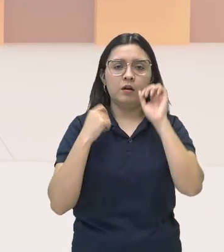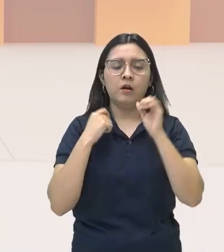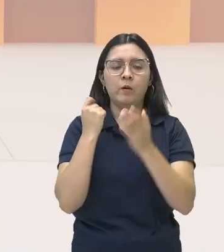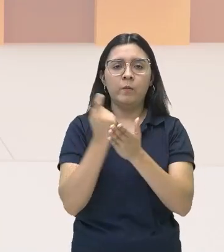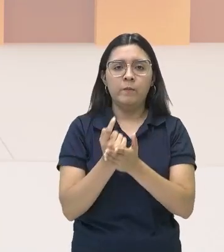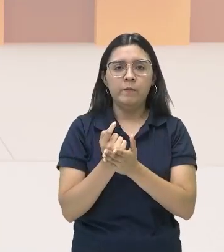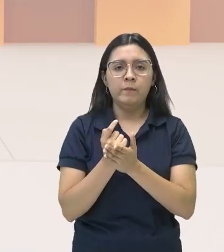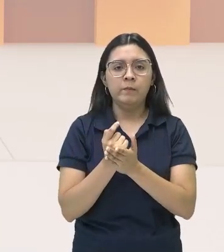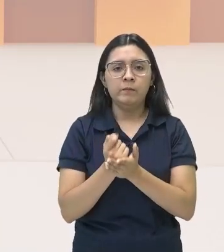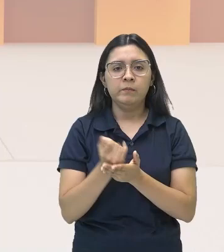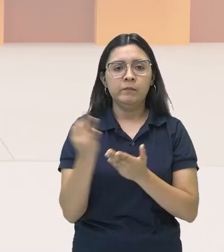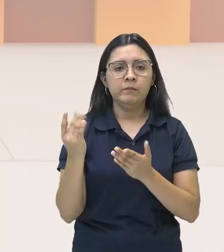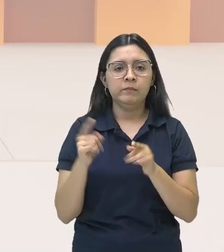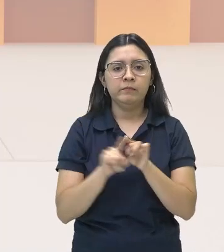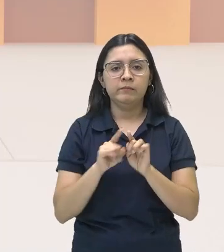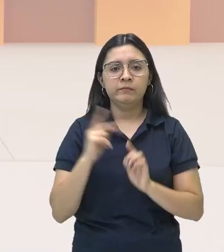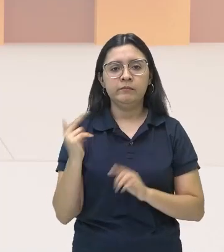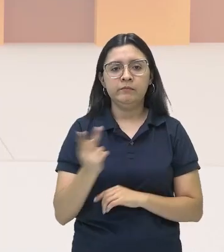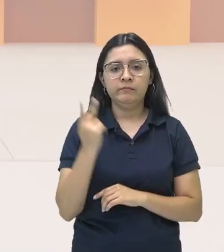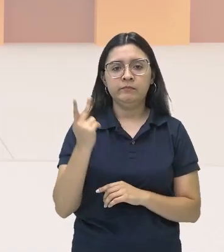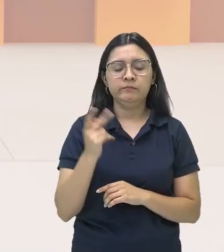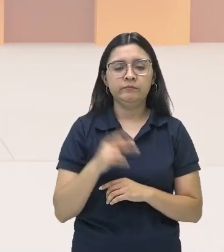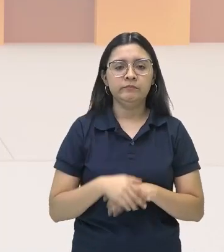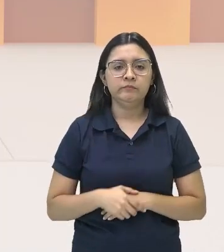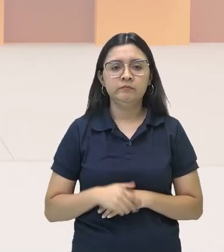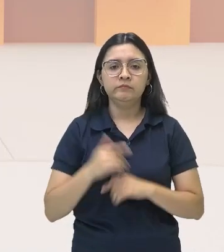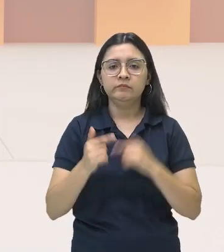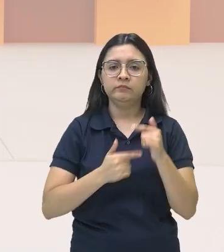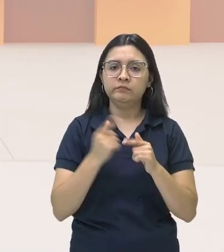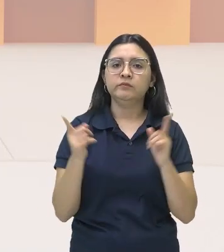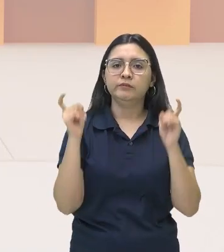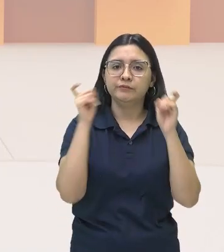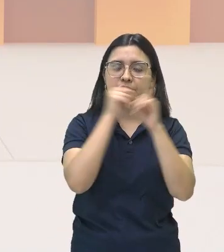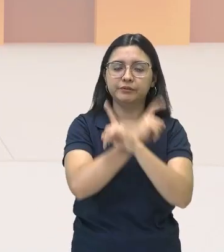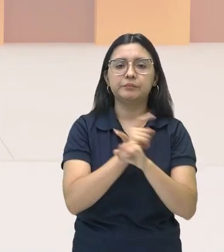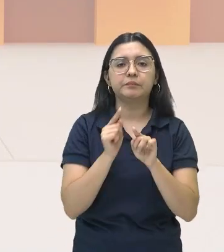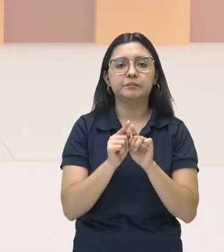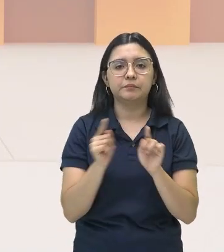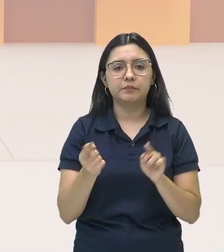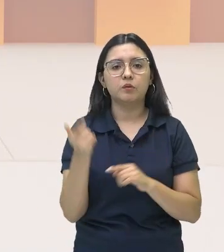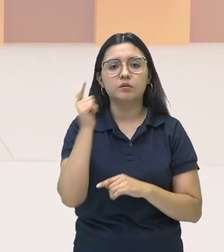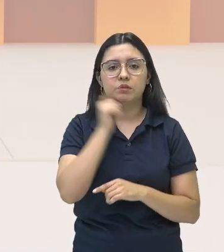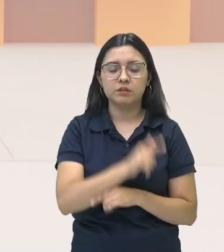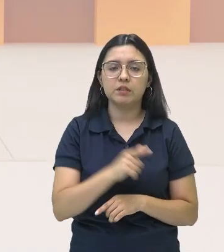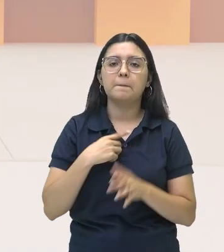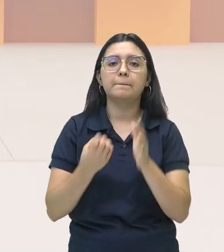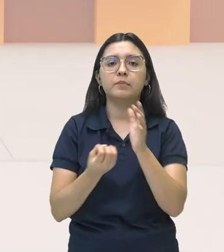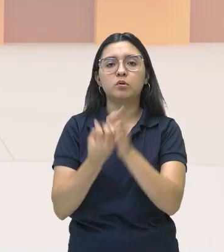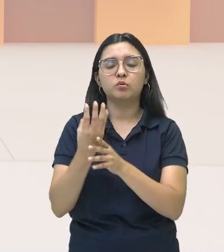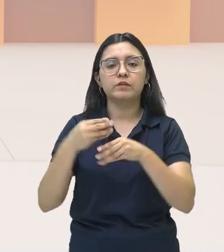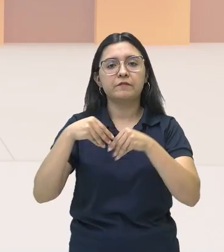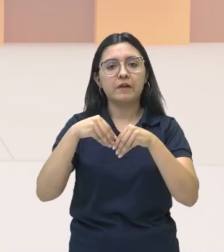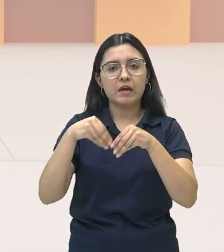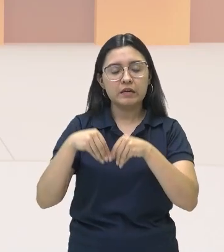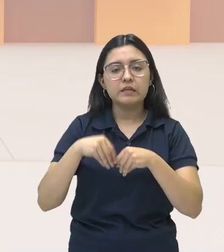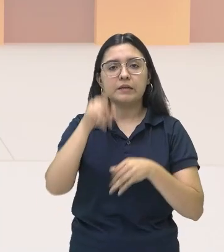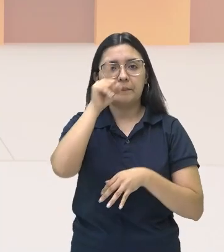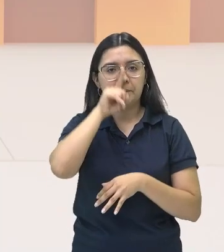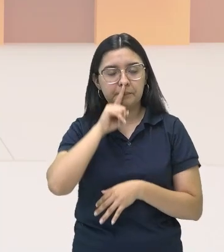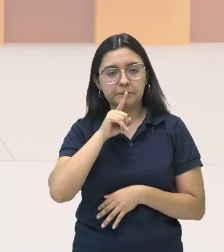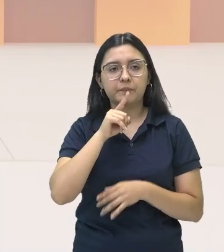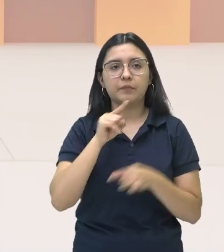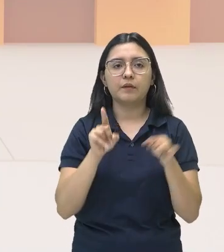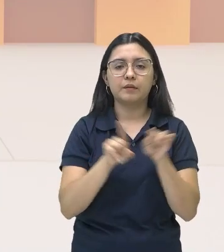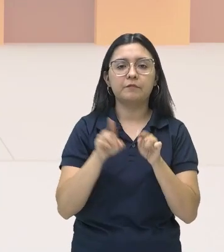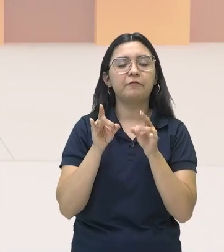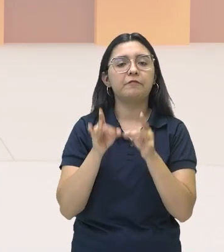produto. E não valoriza o seu trabalho, que muitas vezes é ardoroso para conseguir fazer um saco de farinha, né? Para conseguir fazer,